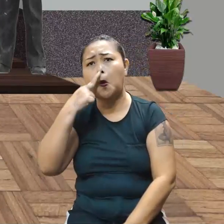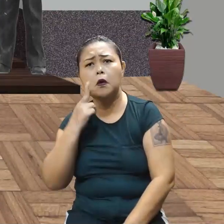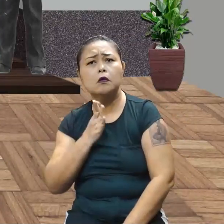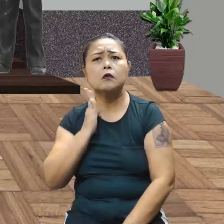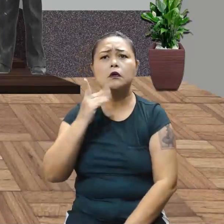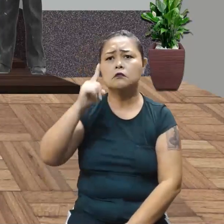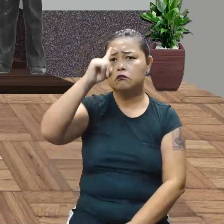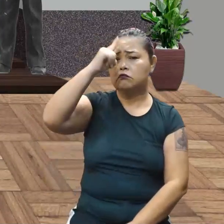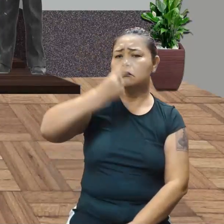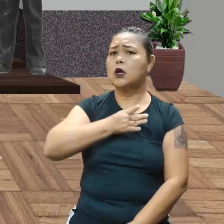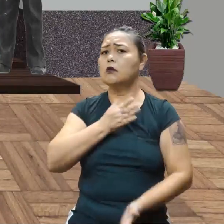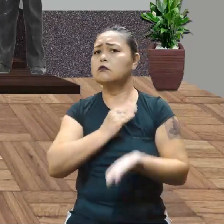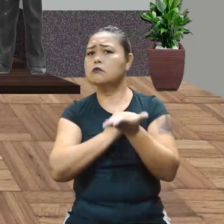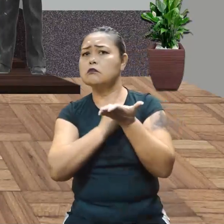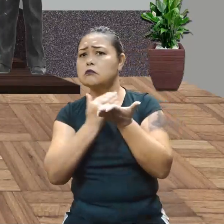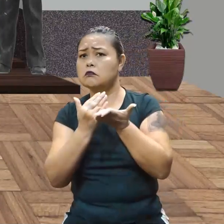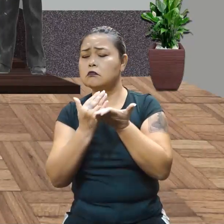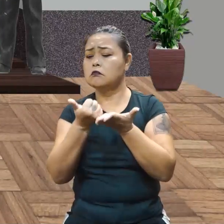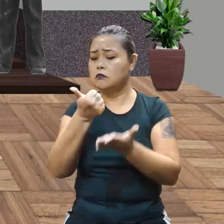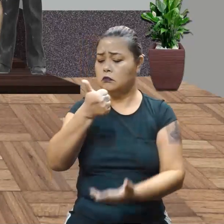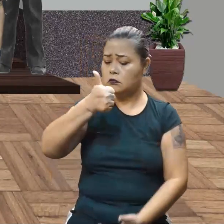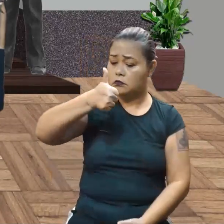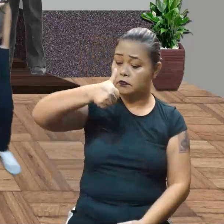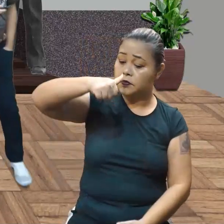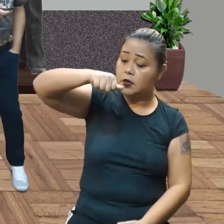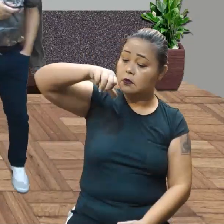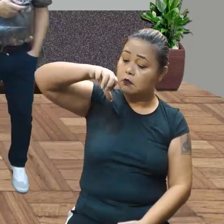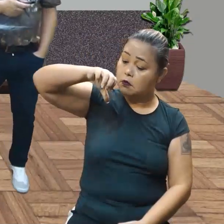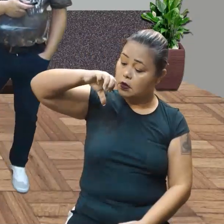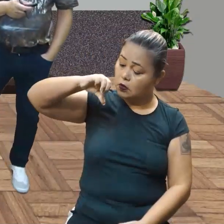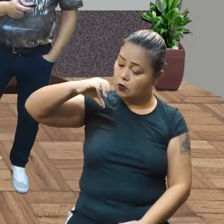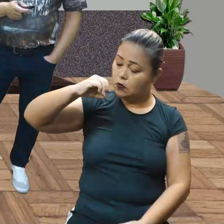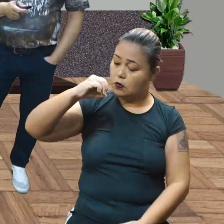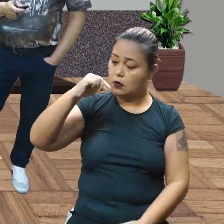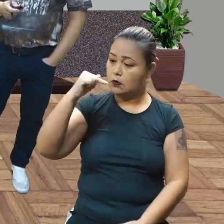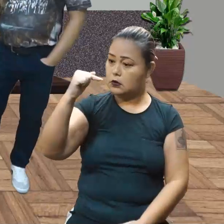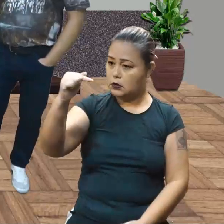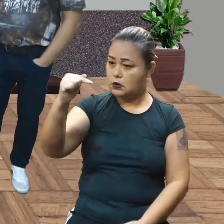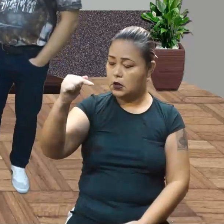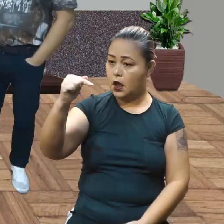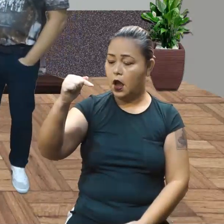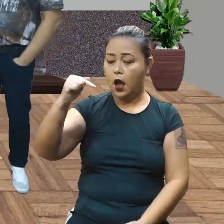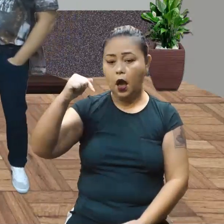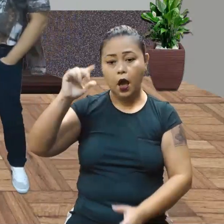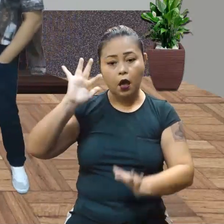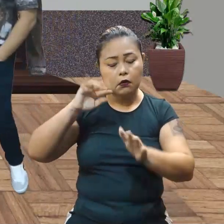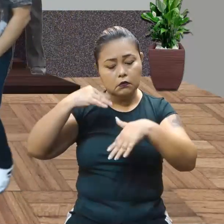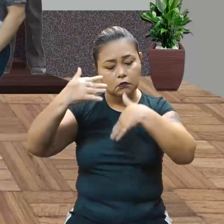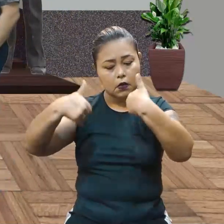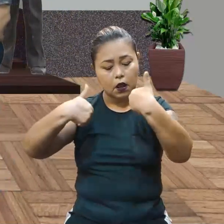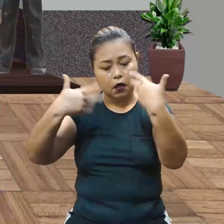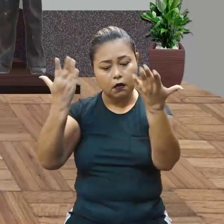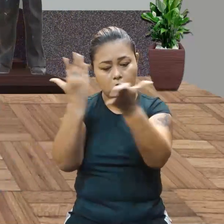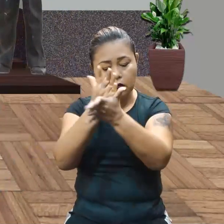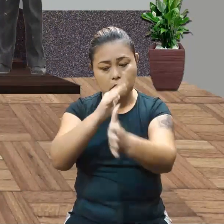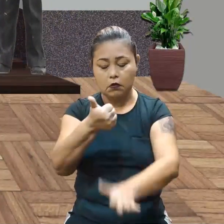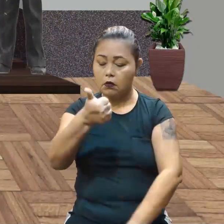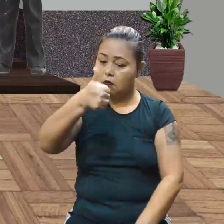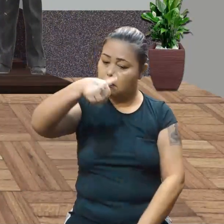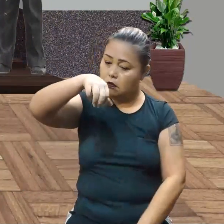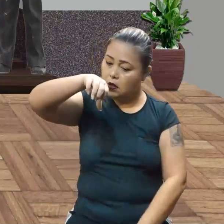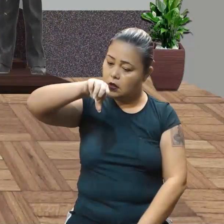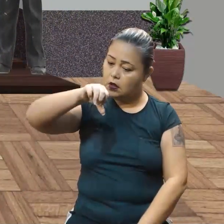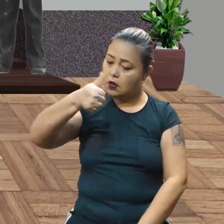missão. Uma missão que começa em 1907 e só vai ser concluída em